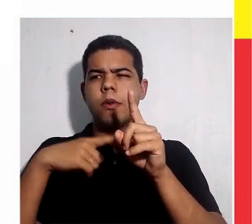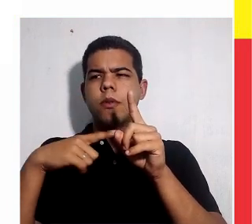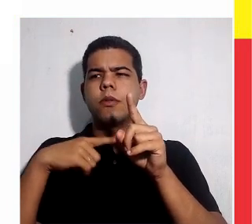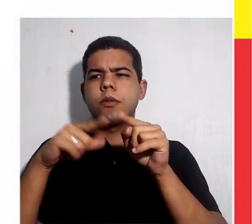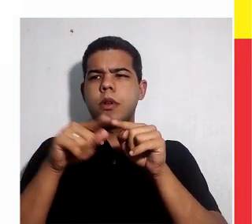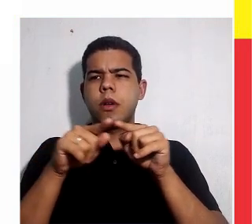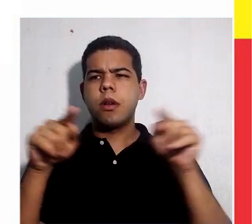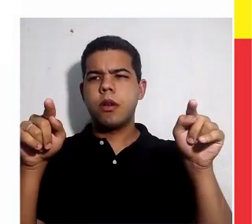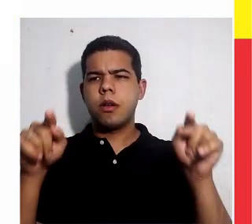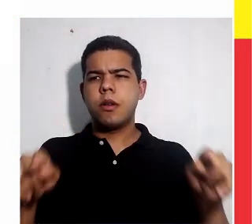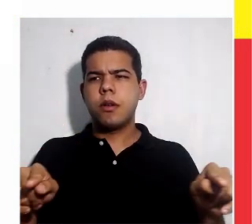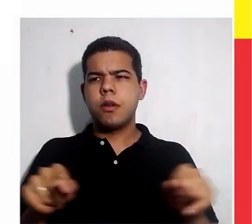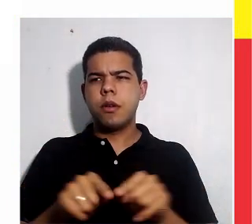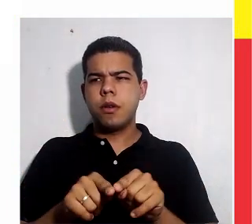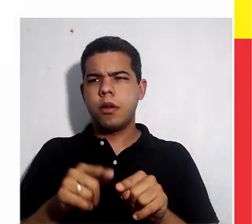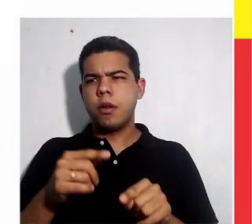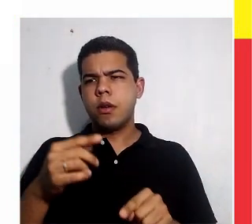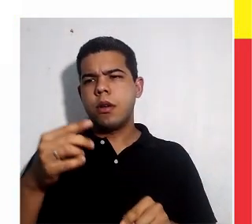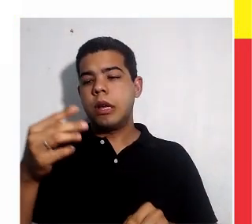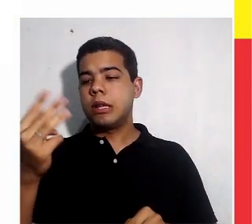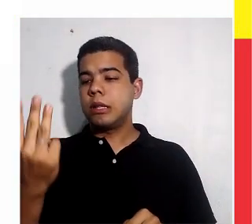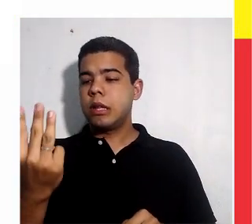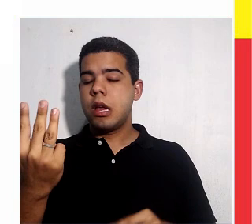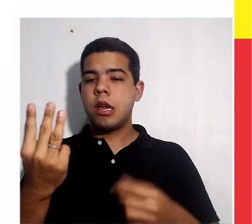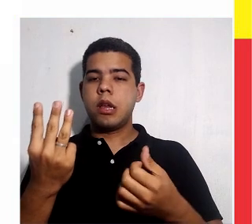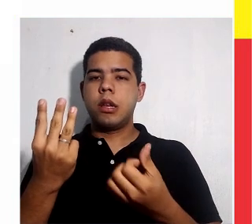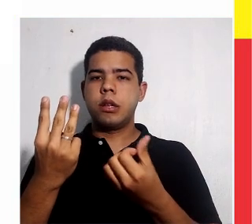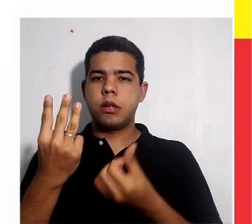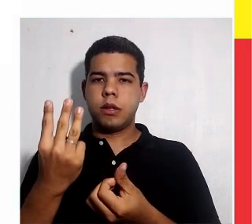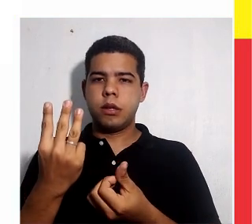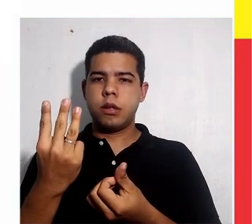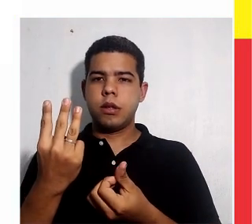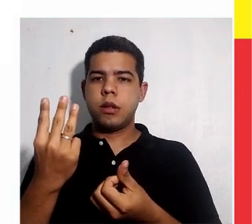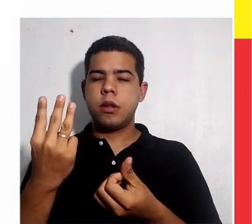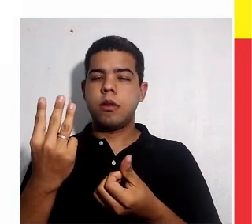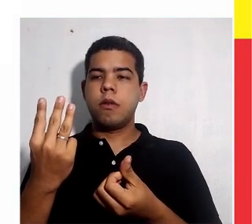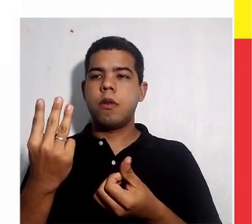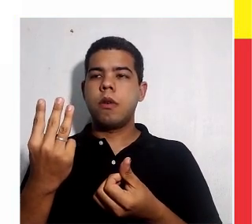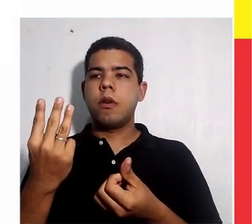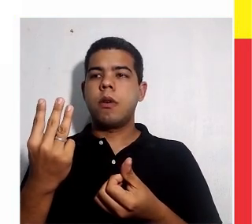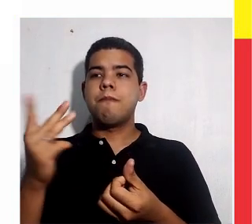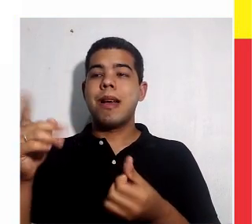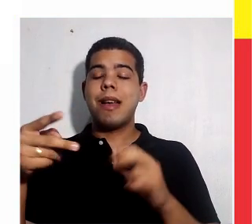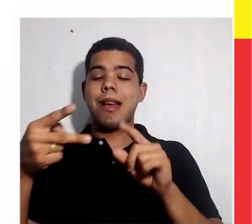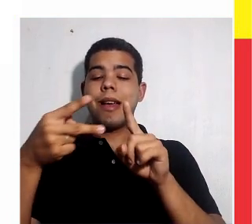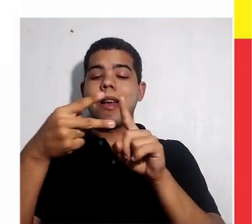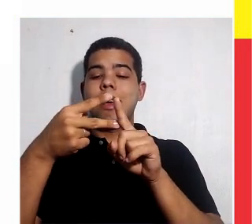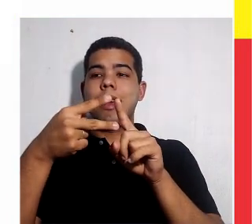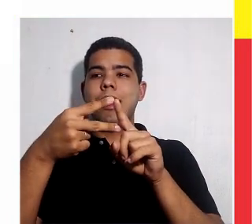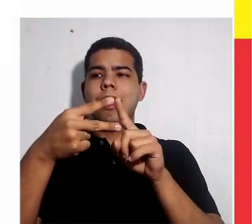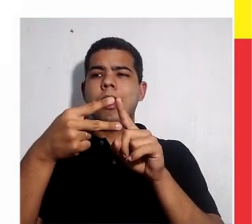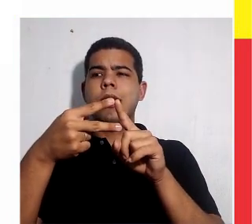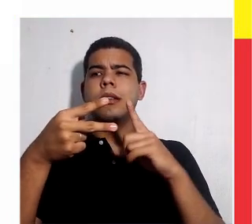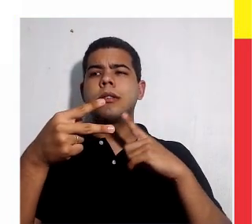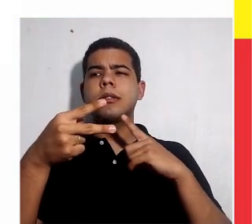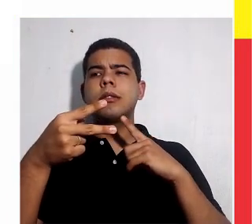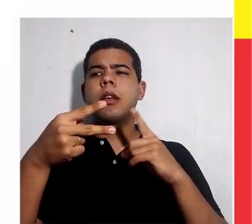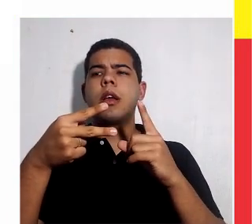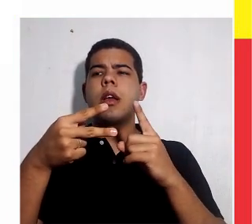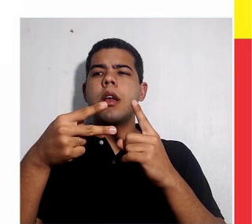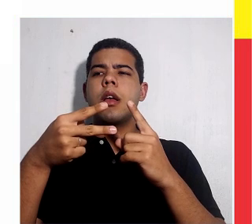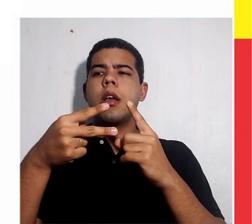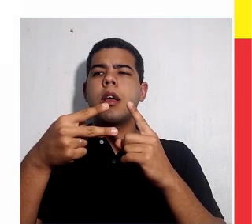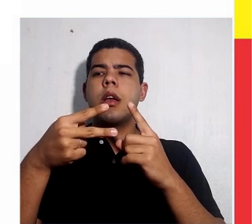tenho um retângulo, 3 metros por 6 metros, e tenho um triângulo. Agora, naquele triângulo ali, eu